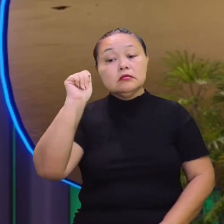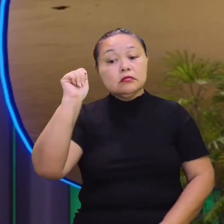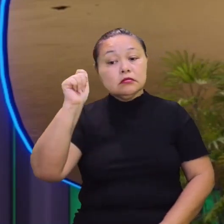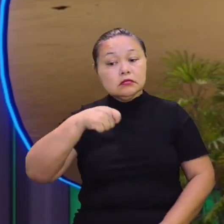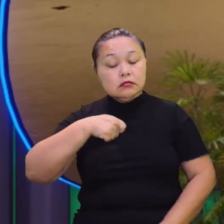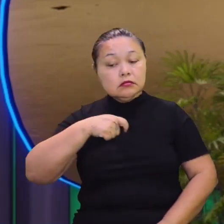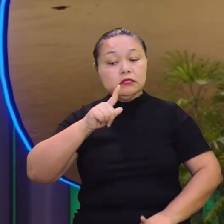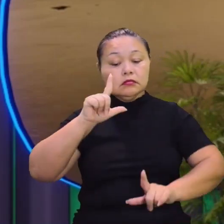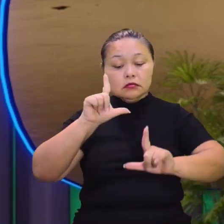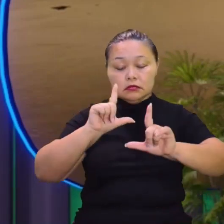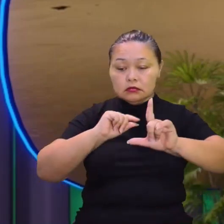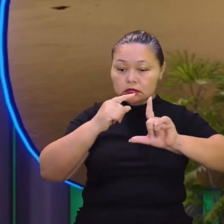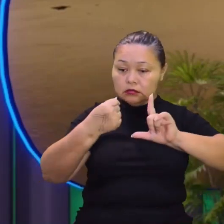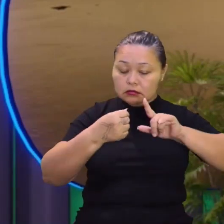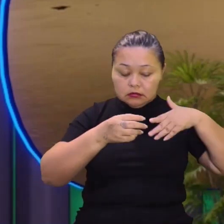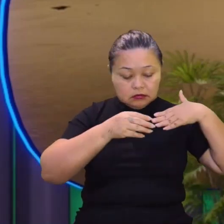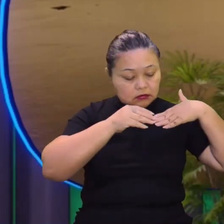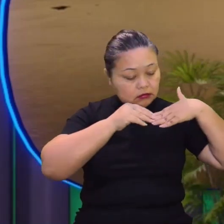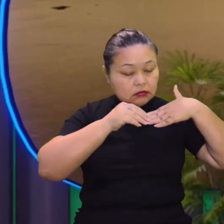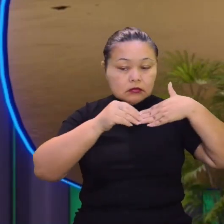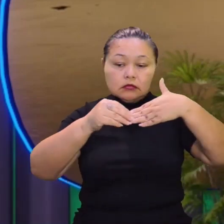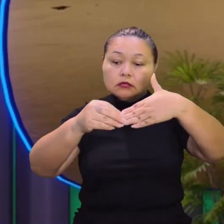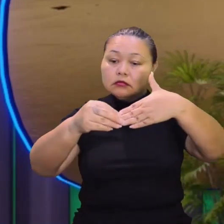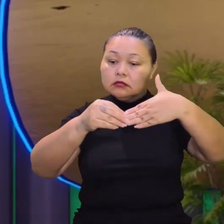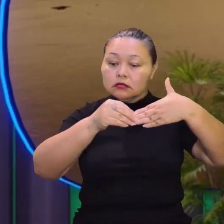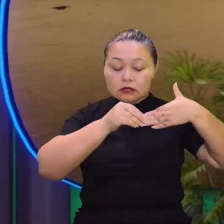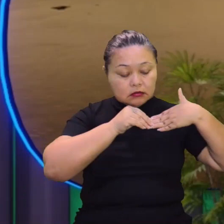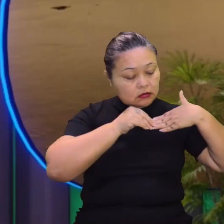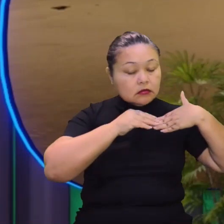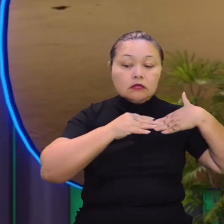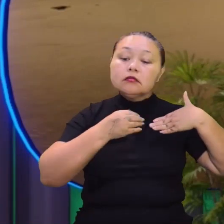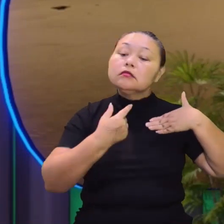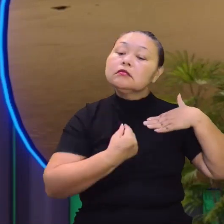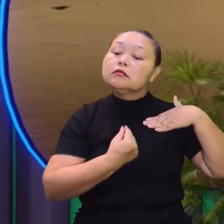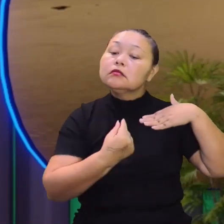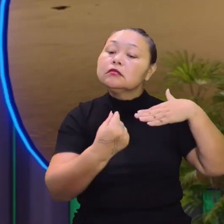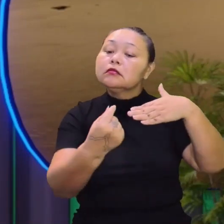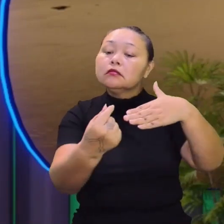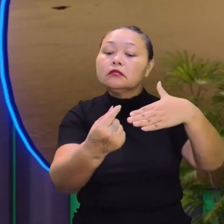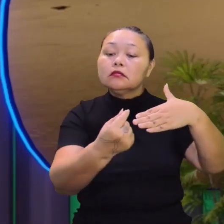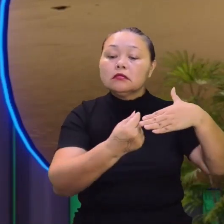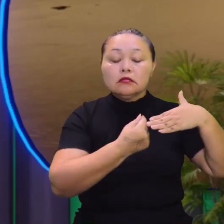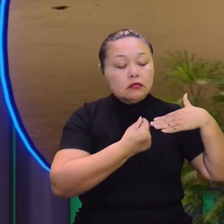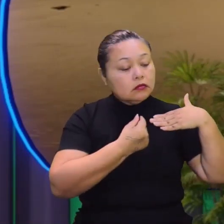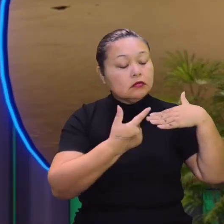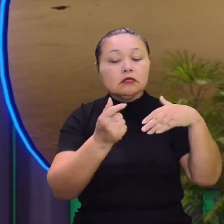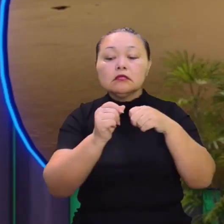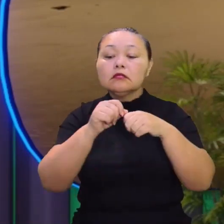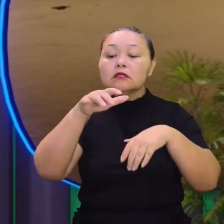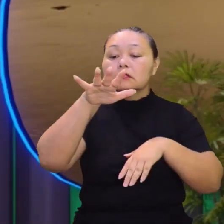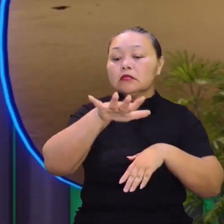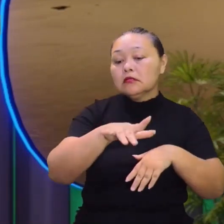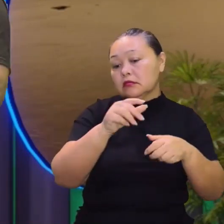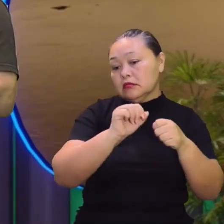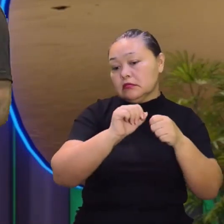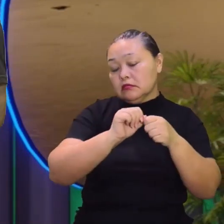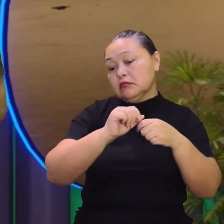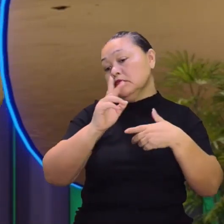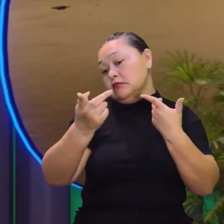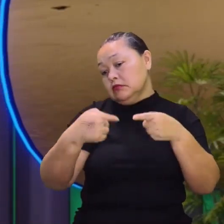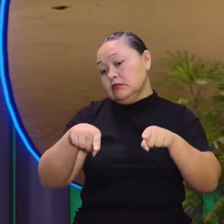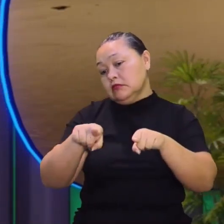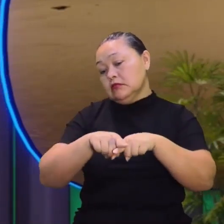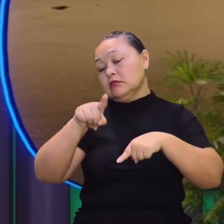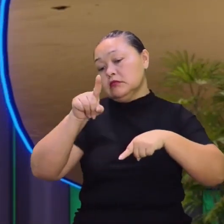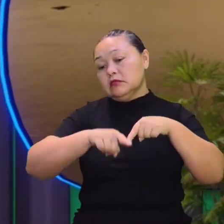cargas, não é isso? E que faz esse movimento da economia a nível local, regional, no caso de